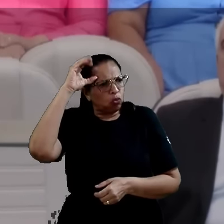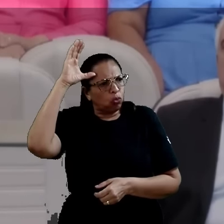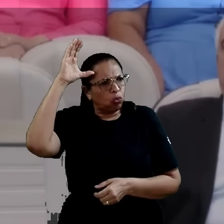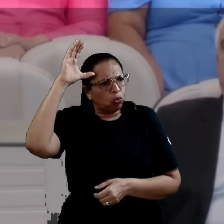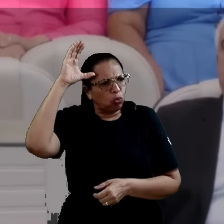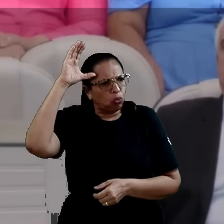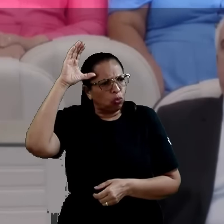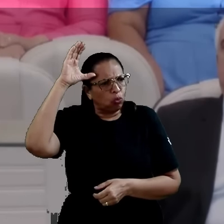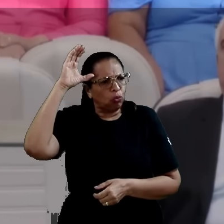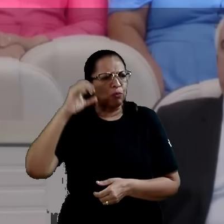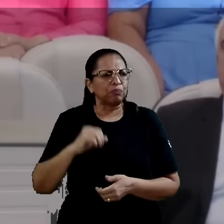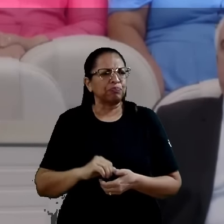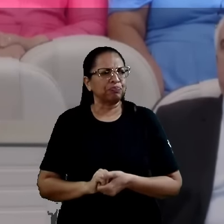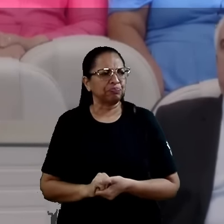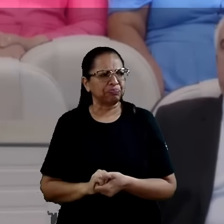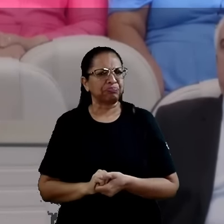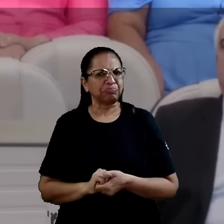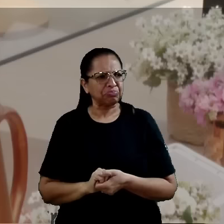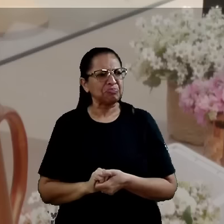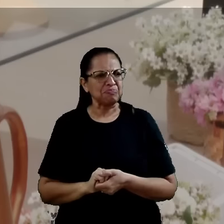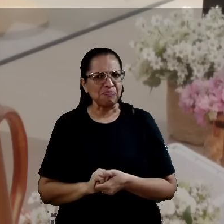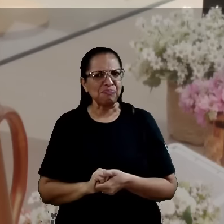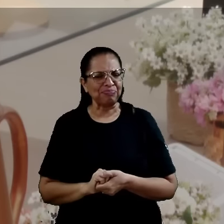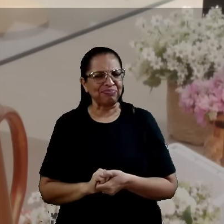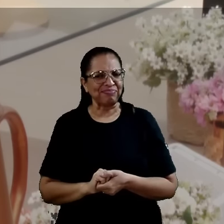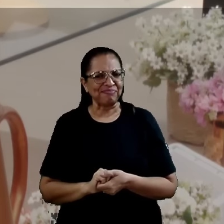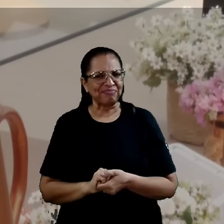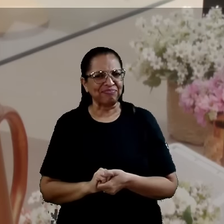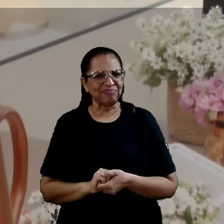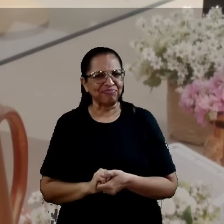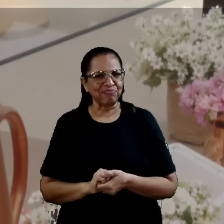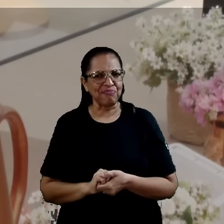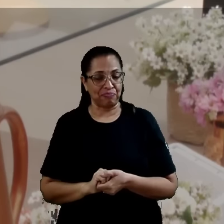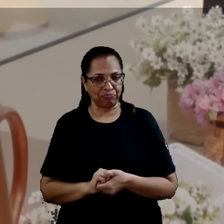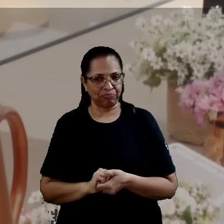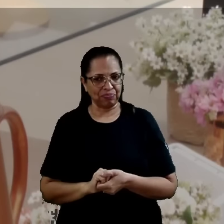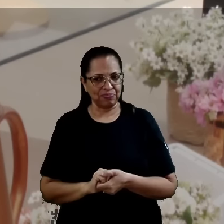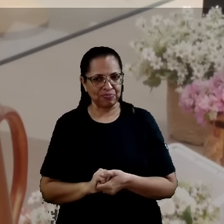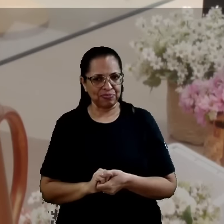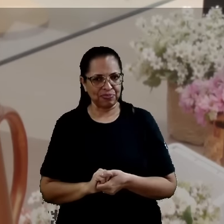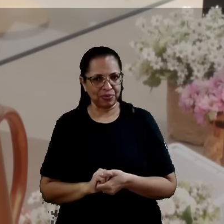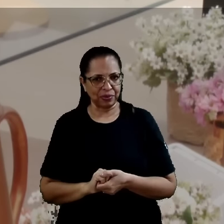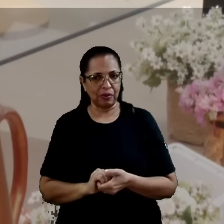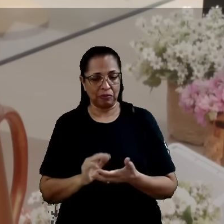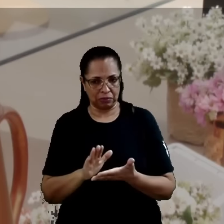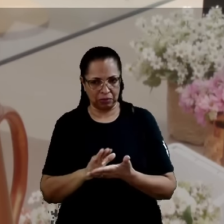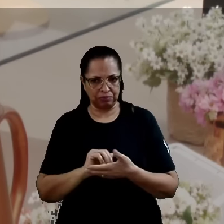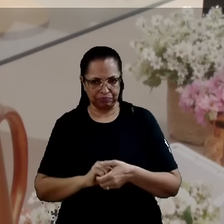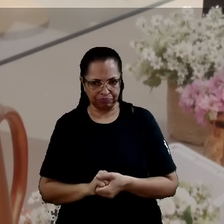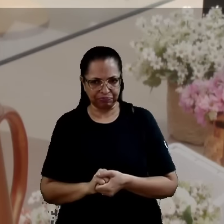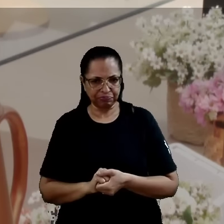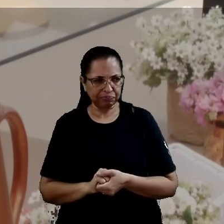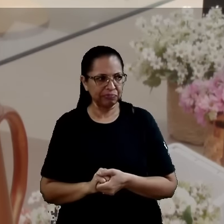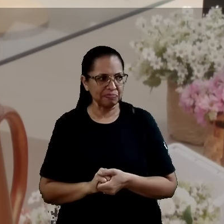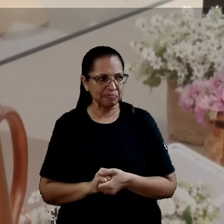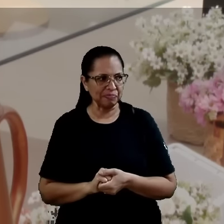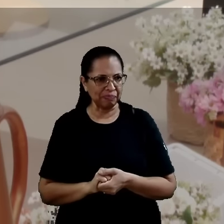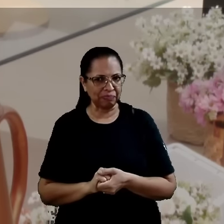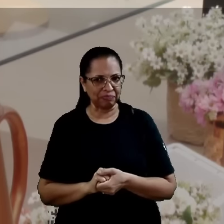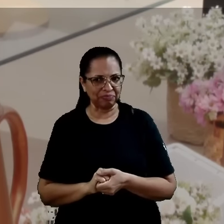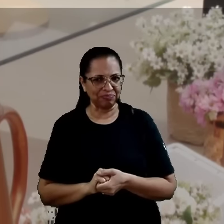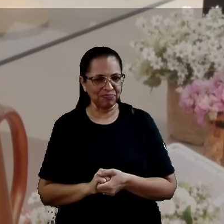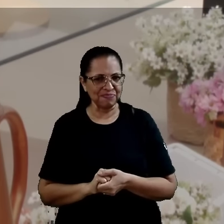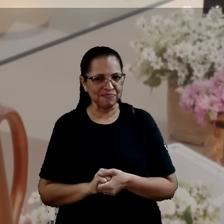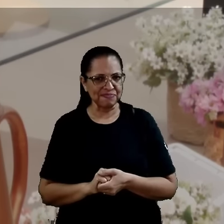foi contratado por um judeu convertido ao cristianismo assim como